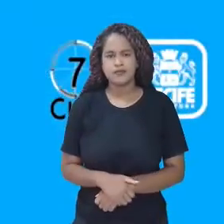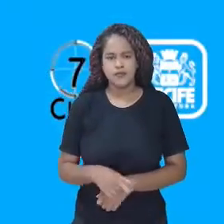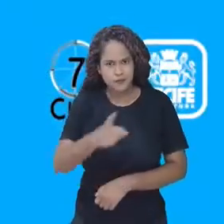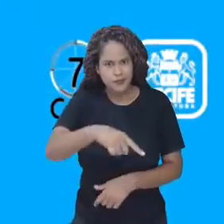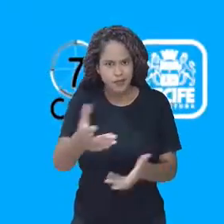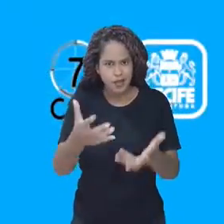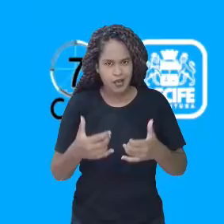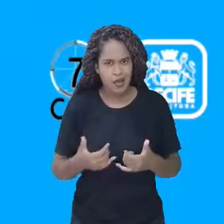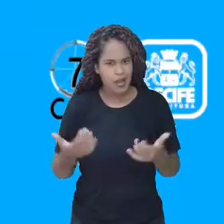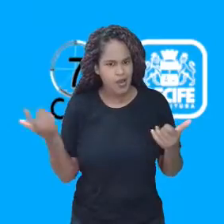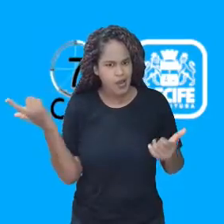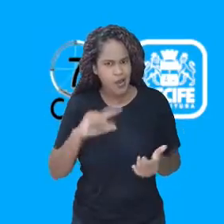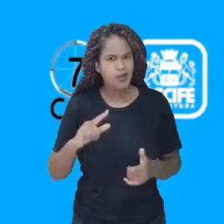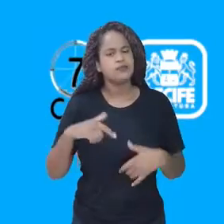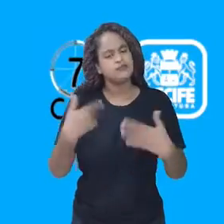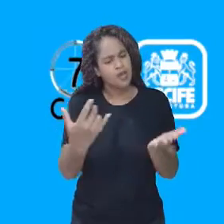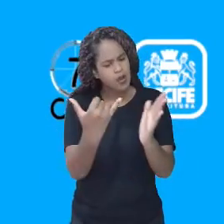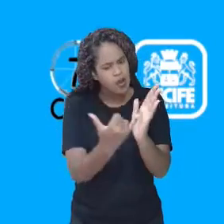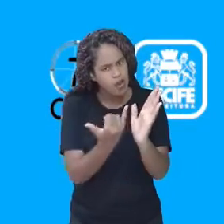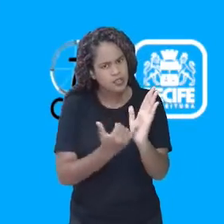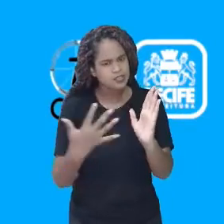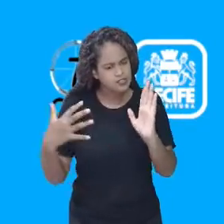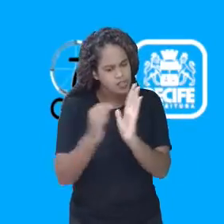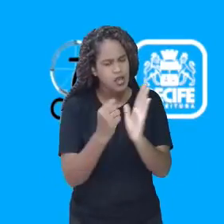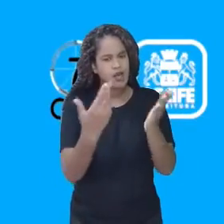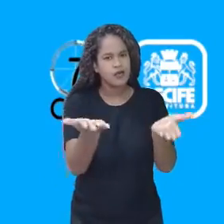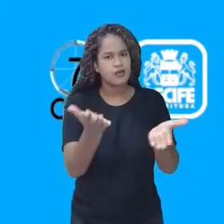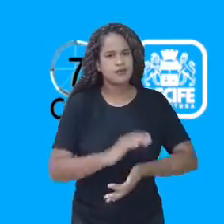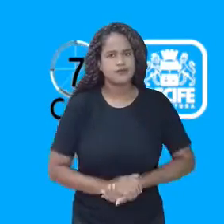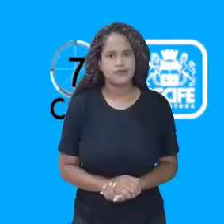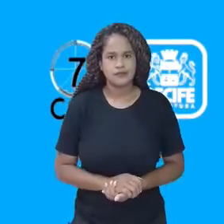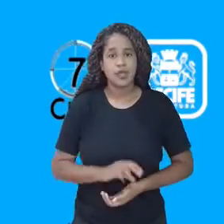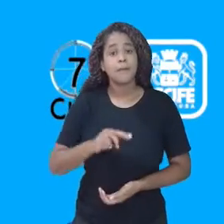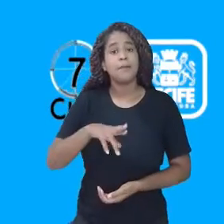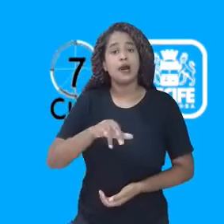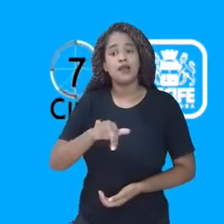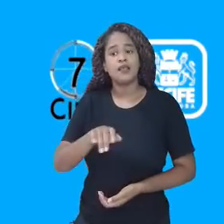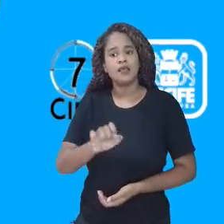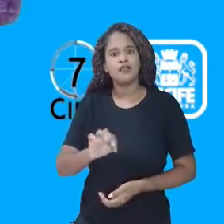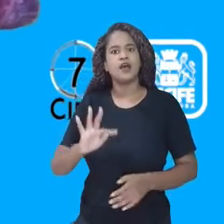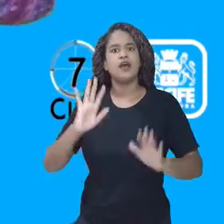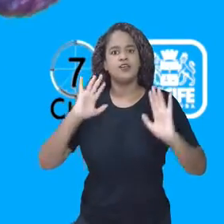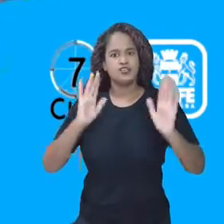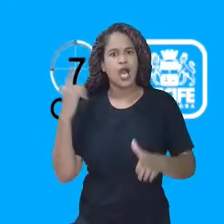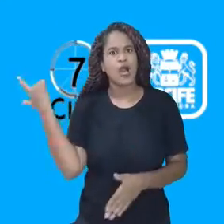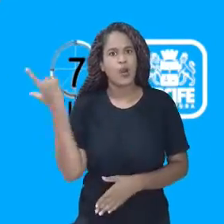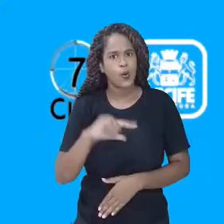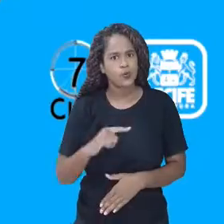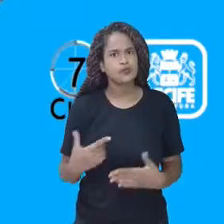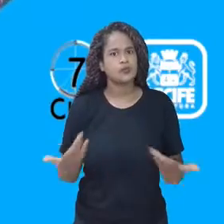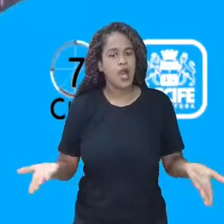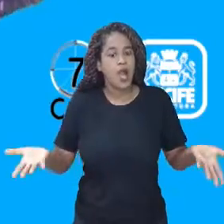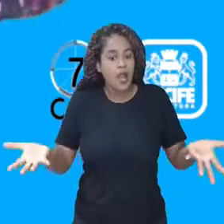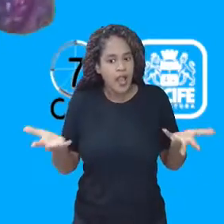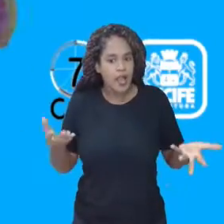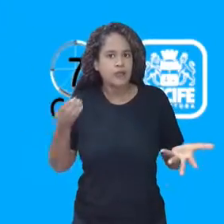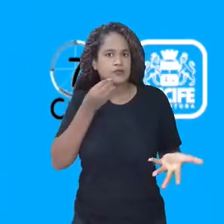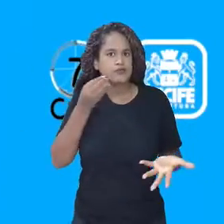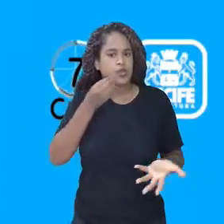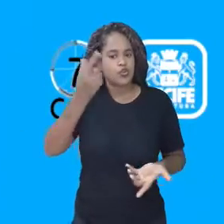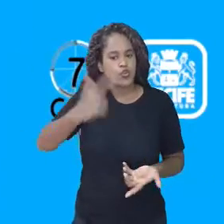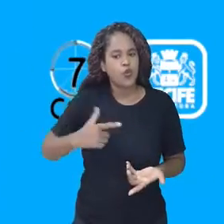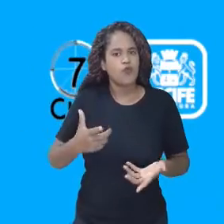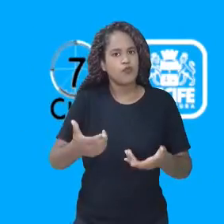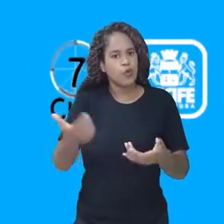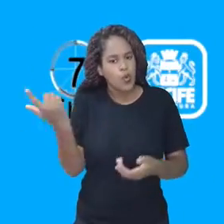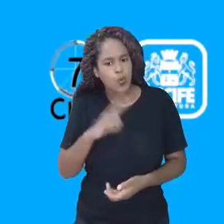Quem quiser ganhar, Inscreve, ó. se inscreve, feito. Marieta já ganhou um e agora ela vai tentar ganhar outro. Eu vou ganhar, porque eu